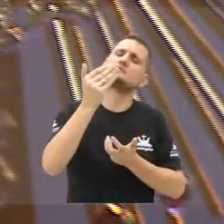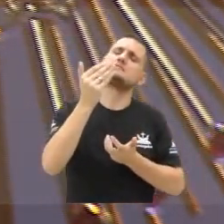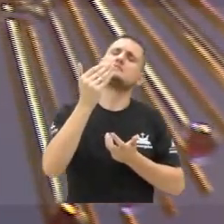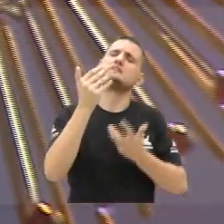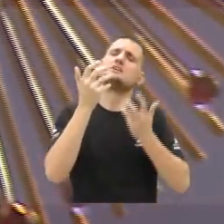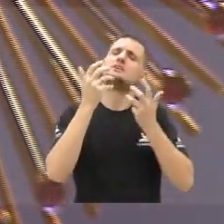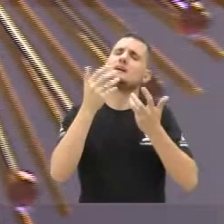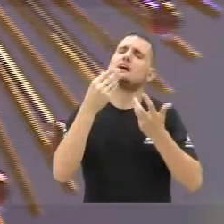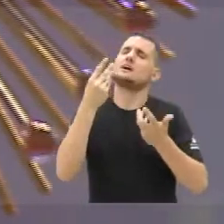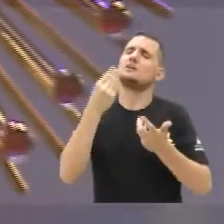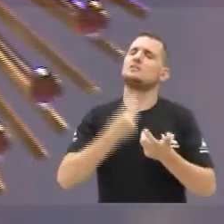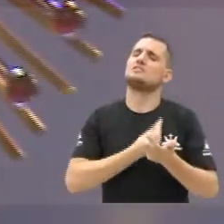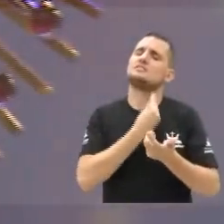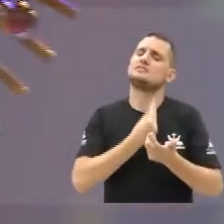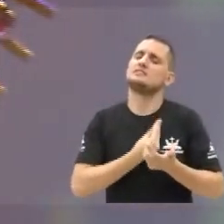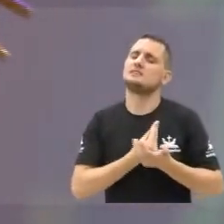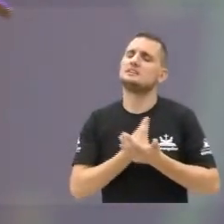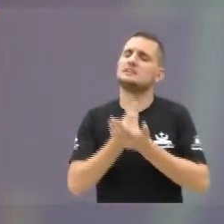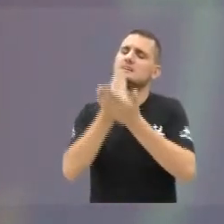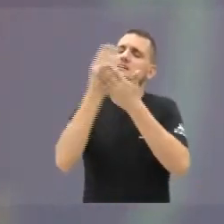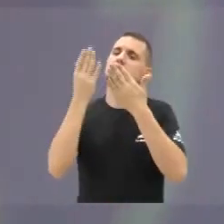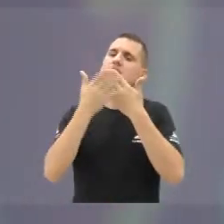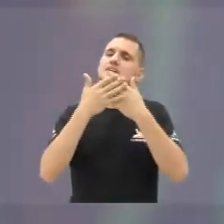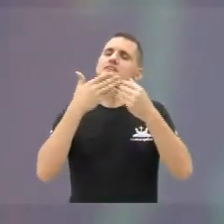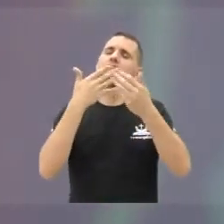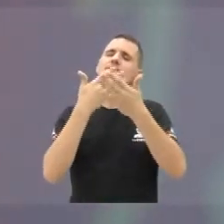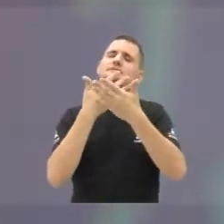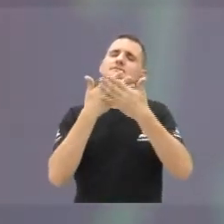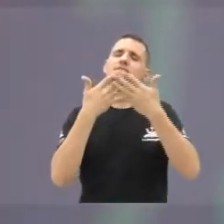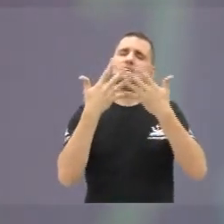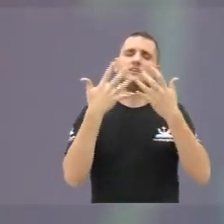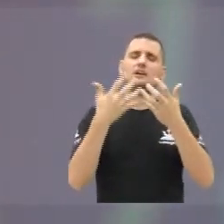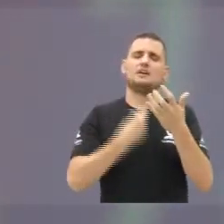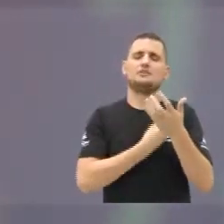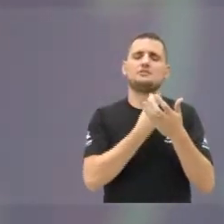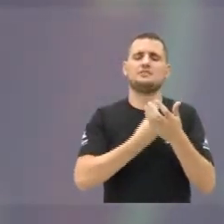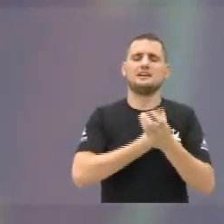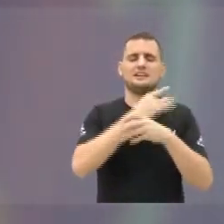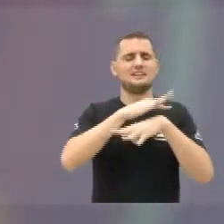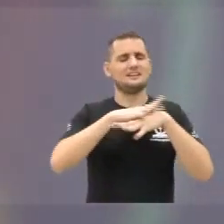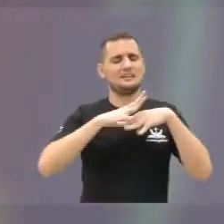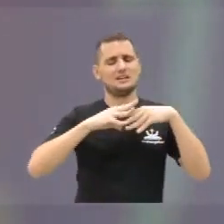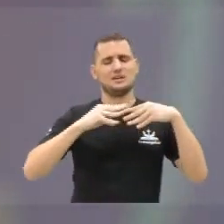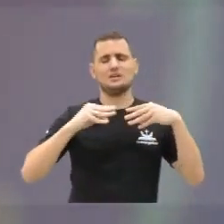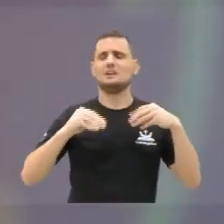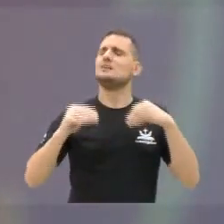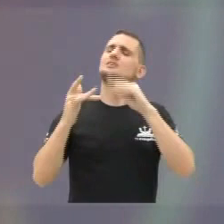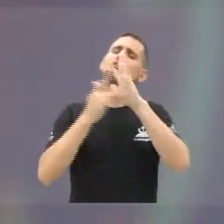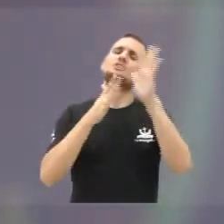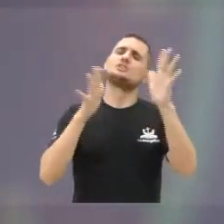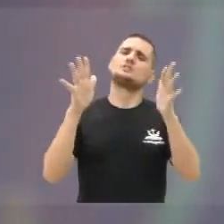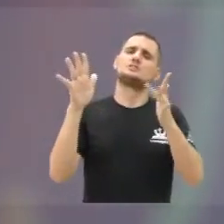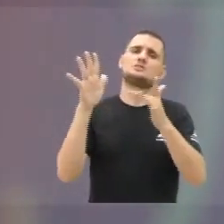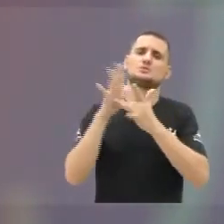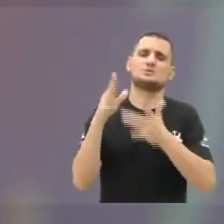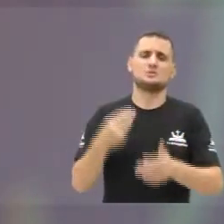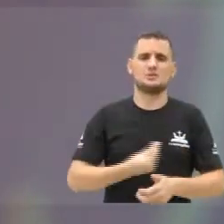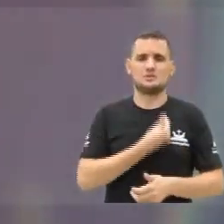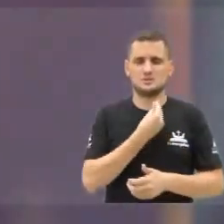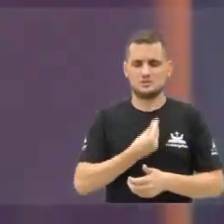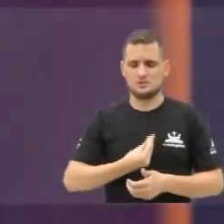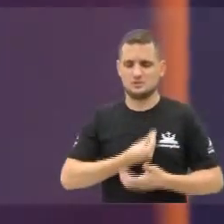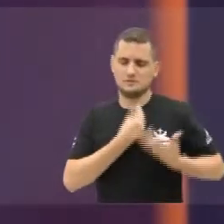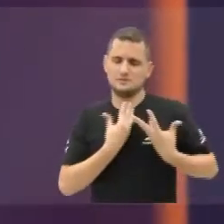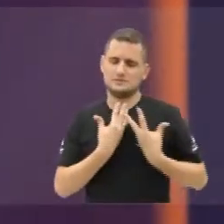mãos. Eu quero, Senhor, ser curado. Recebe a minha vida. Recebe a minha vida. Recebe minhas